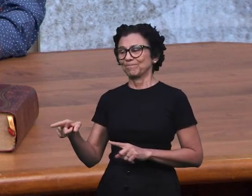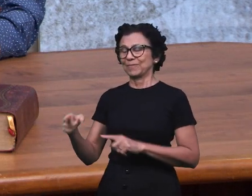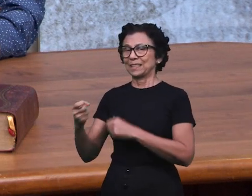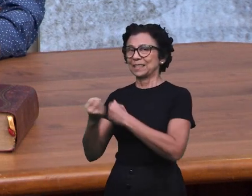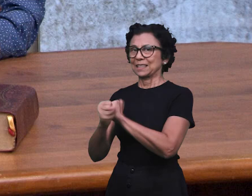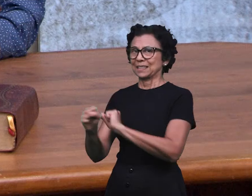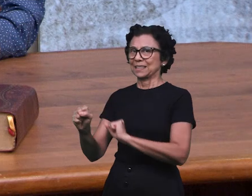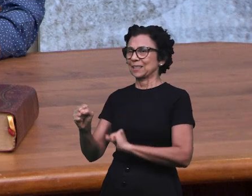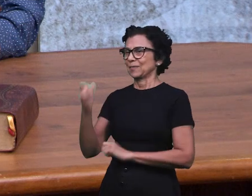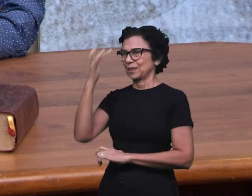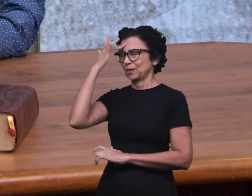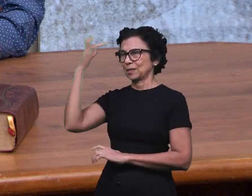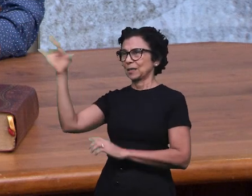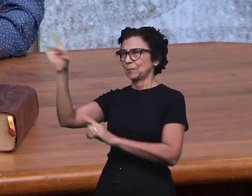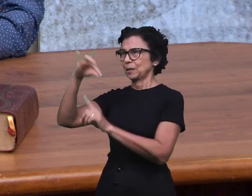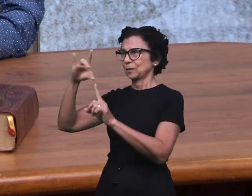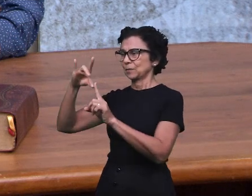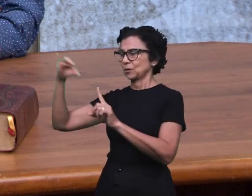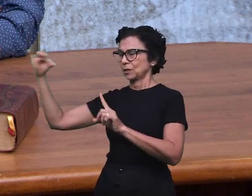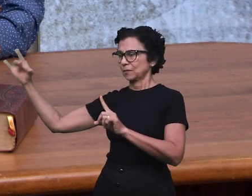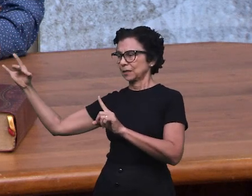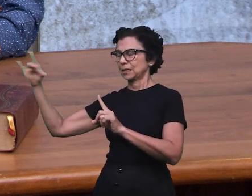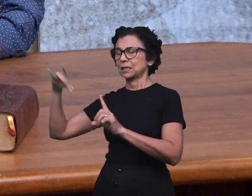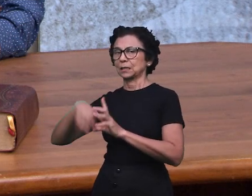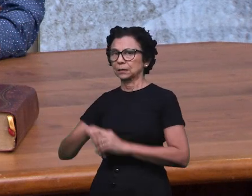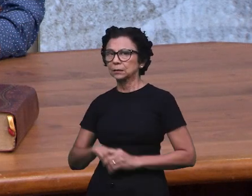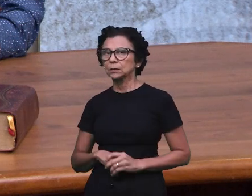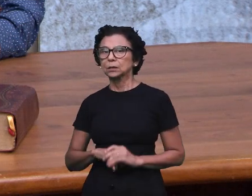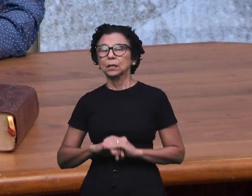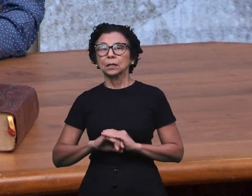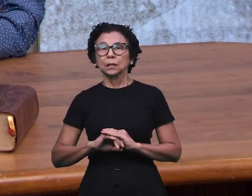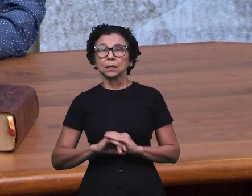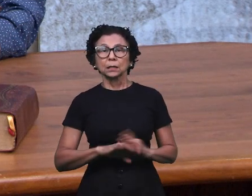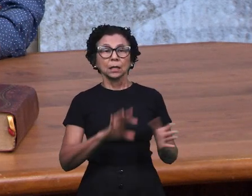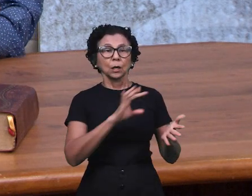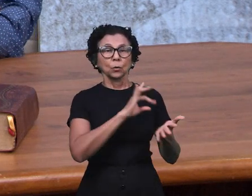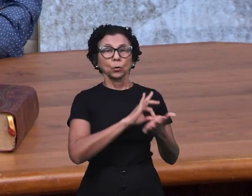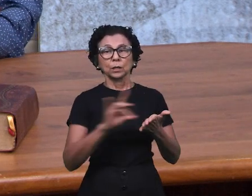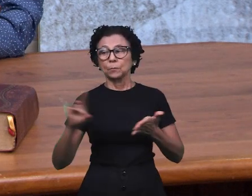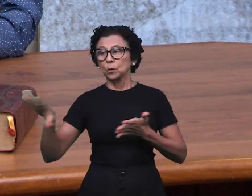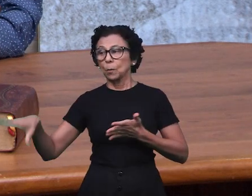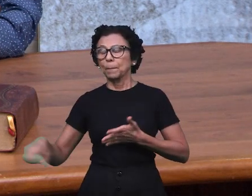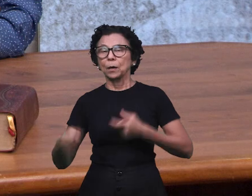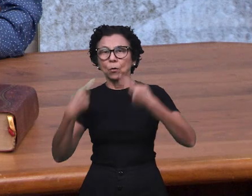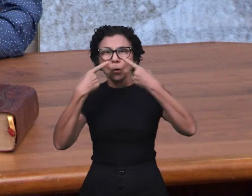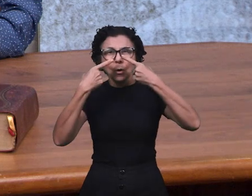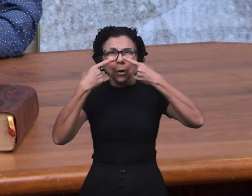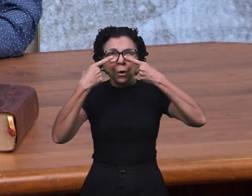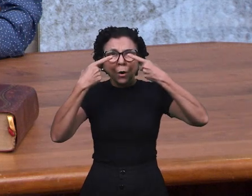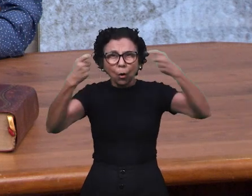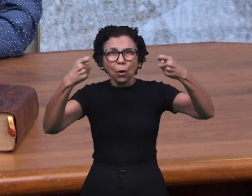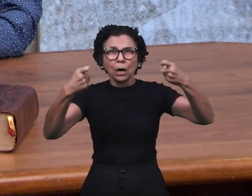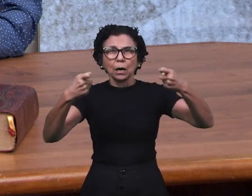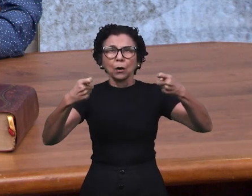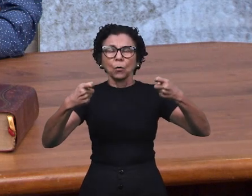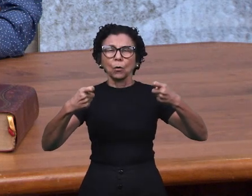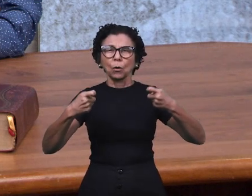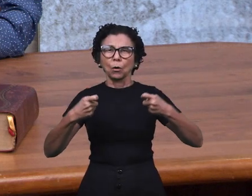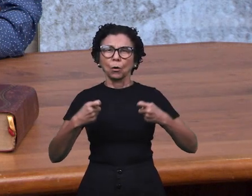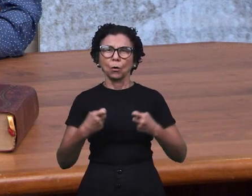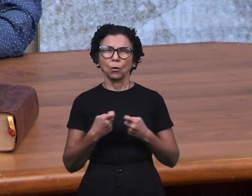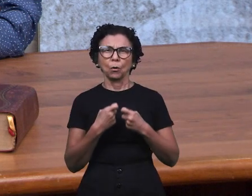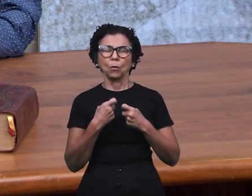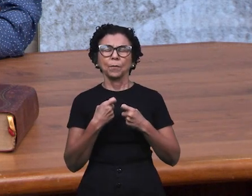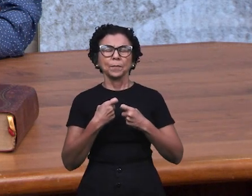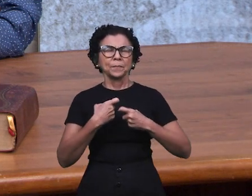filisteus pegaram nele, e lhe arrancaram os olhos e fizeram-no descer a Gaza e amarraram-no com